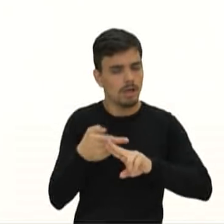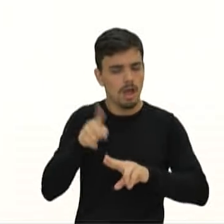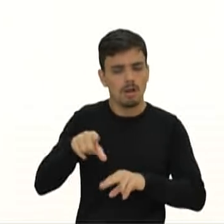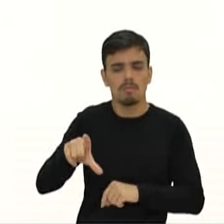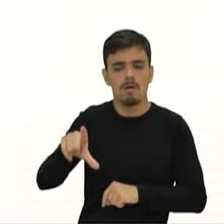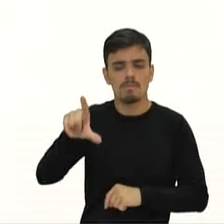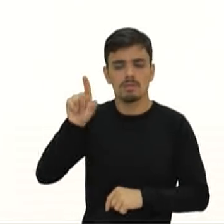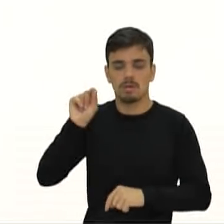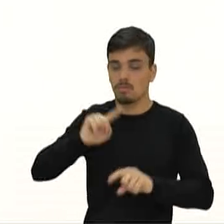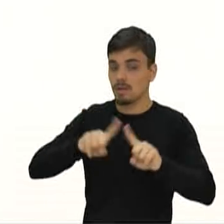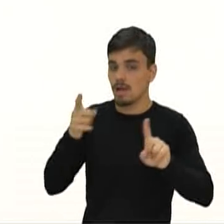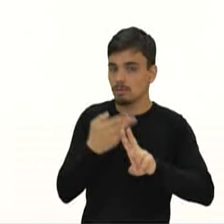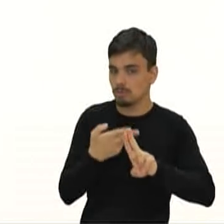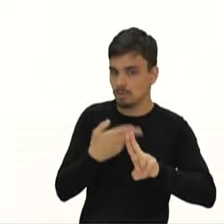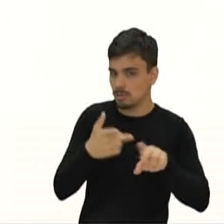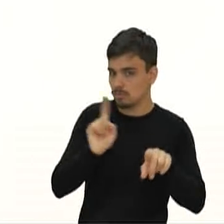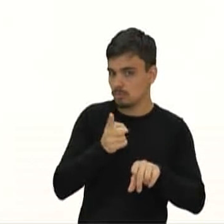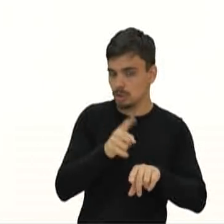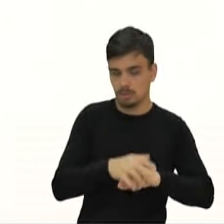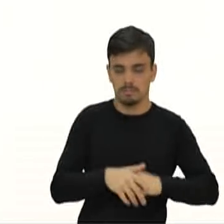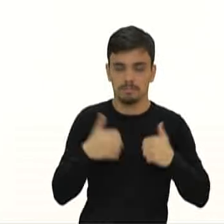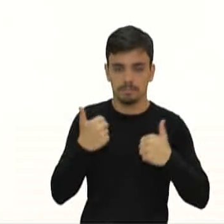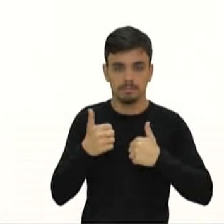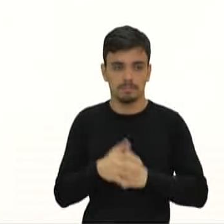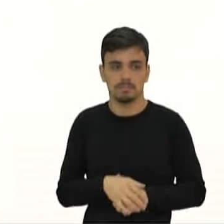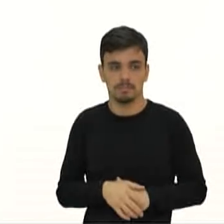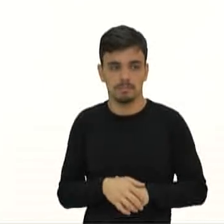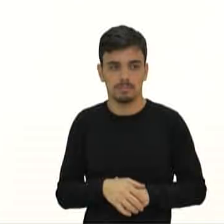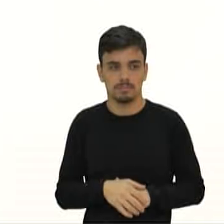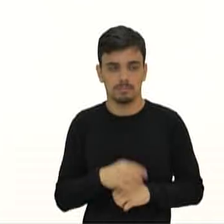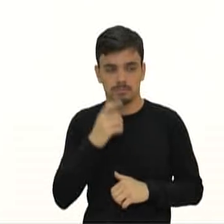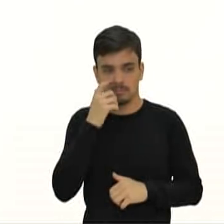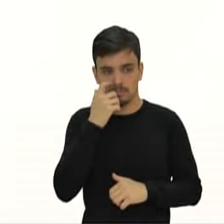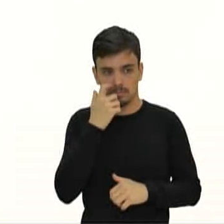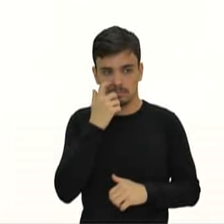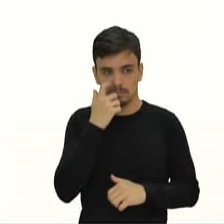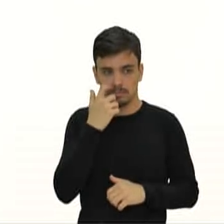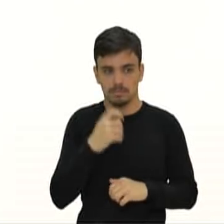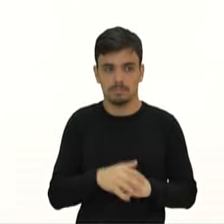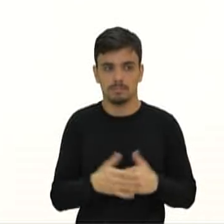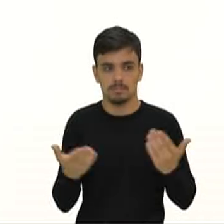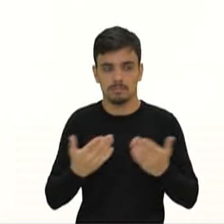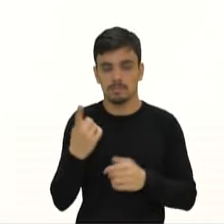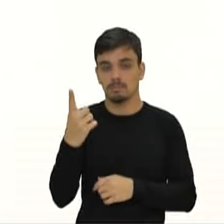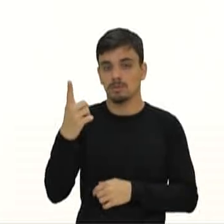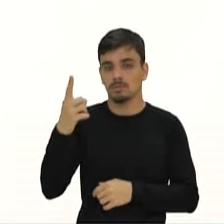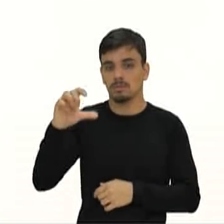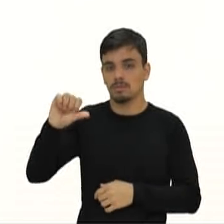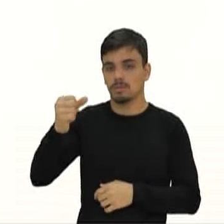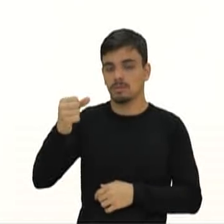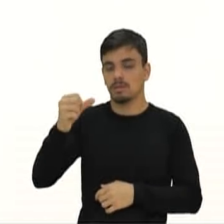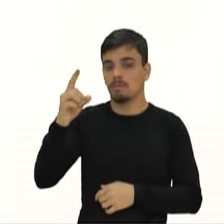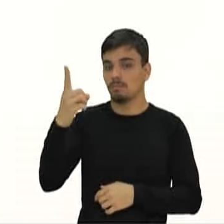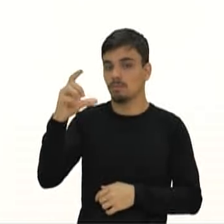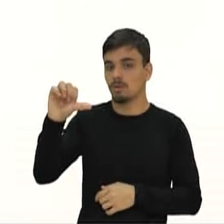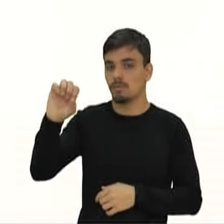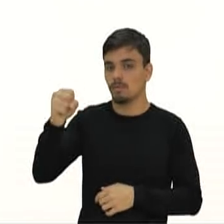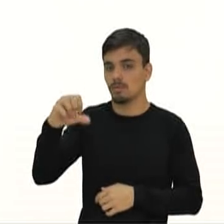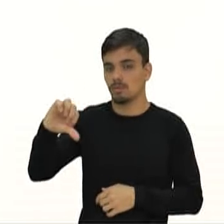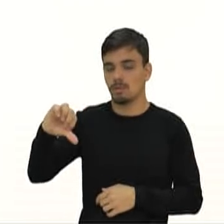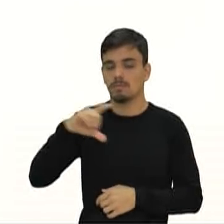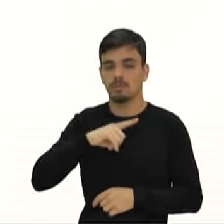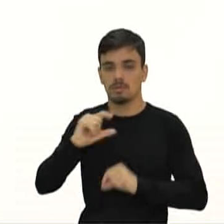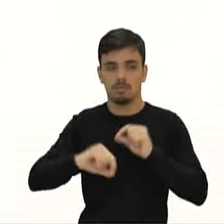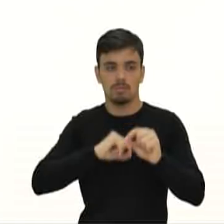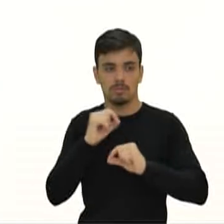mas nada de utilização ainda, tá? Então vamos ali a tela novamente. Já em 1989, então retiravam o